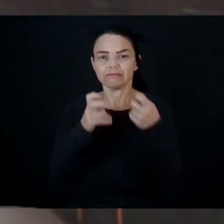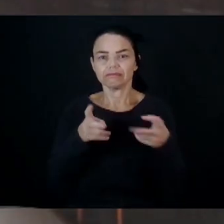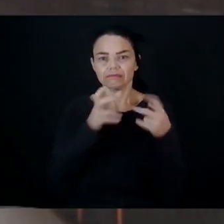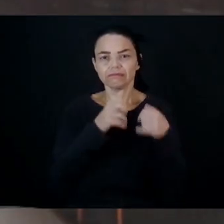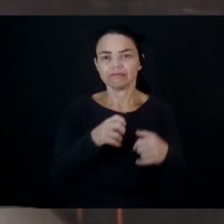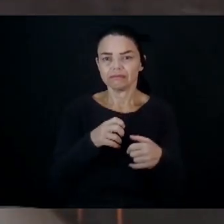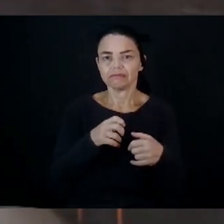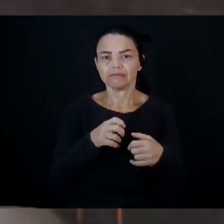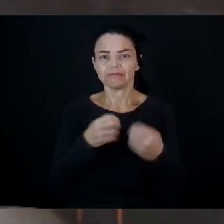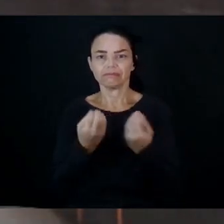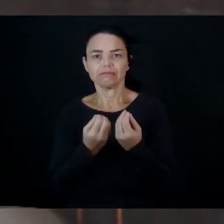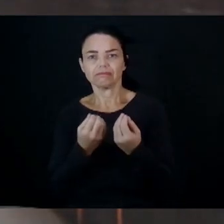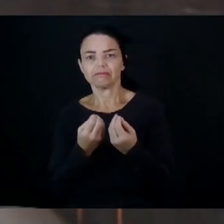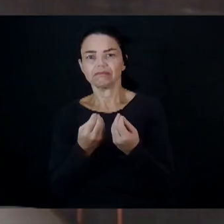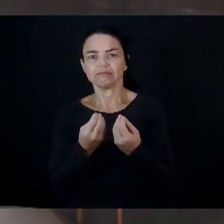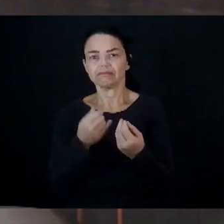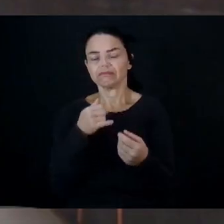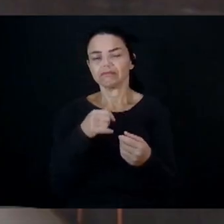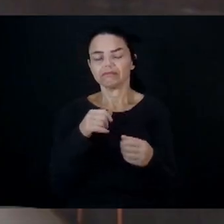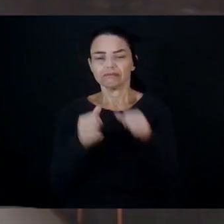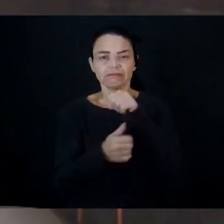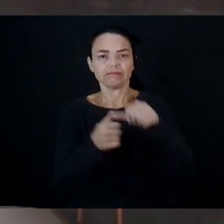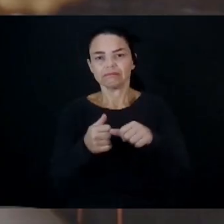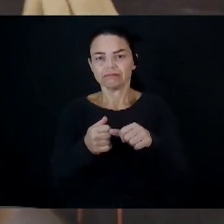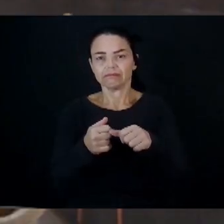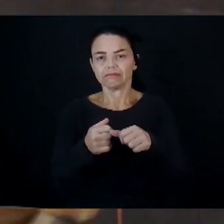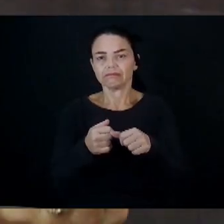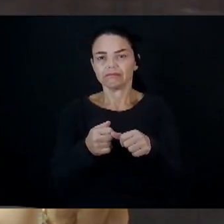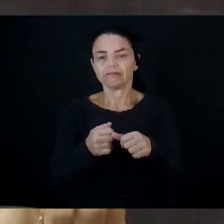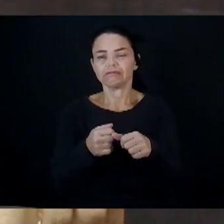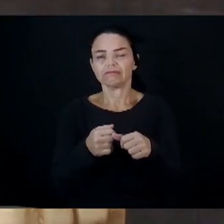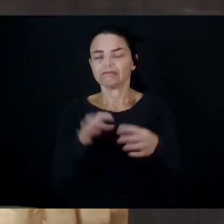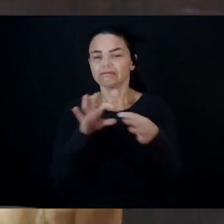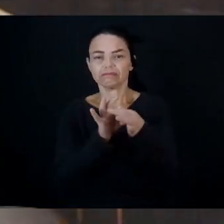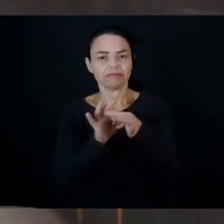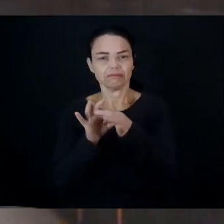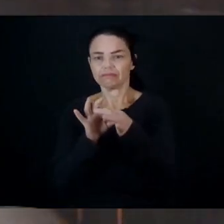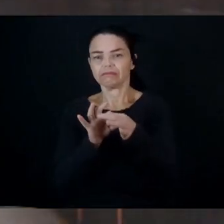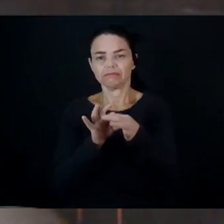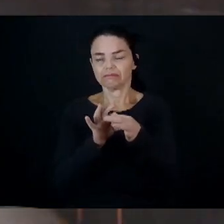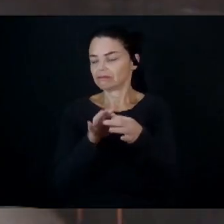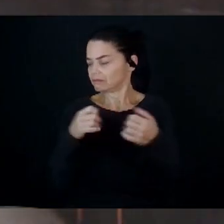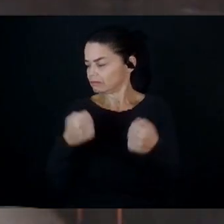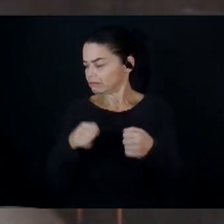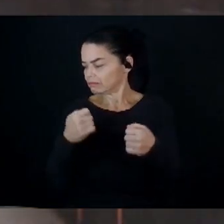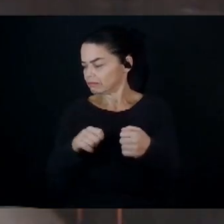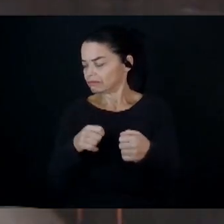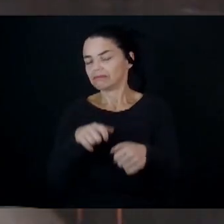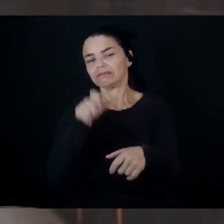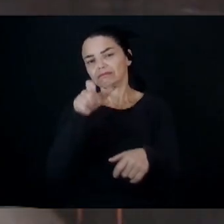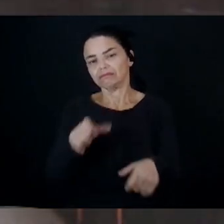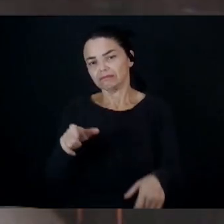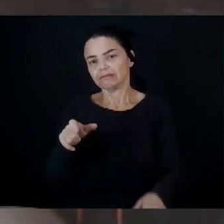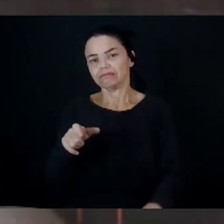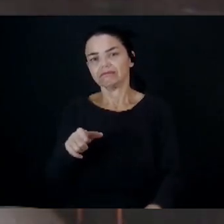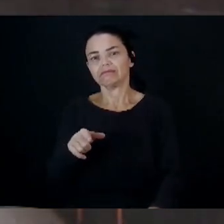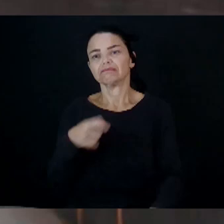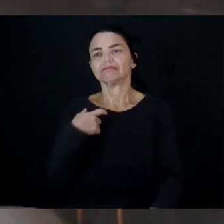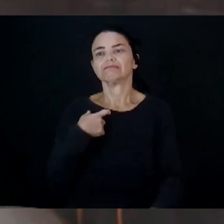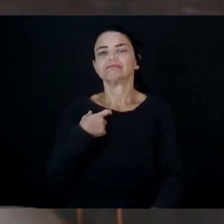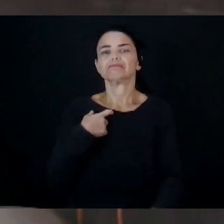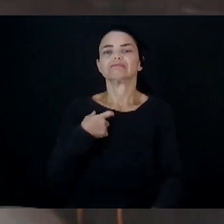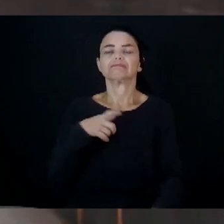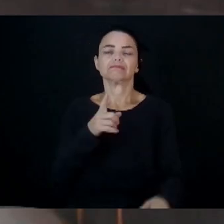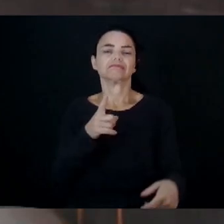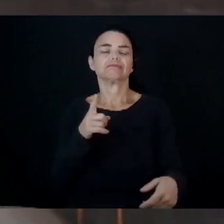de dessensibilizar. Então essa música ou outra não está associada necessariamente àquela pessoa. Sim. É uma outra música, ela foi gravada